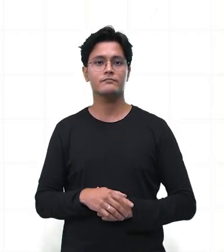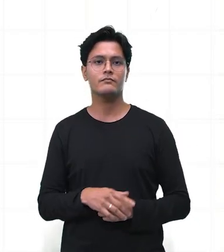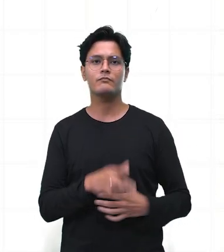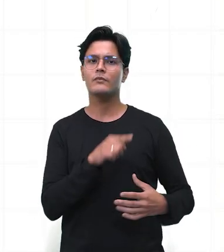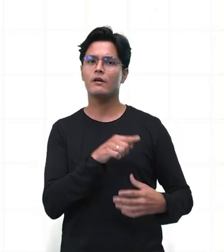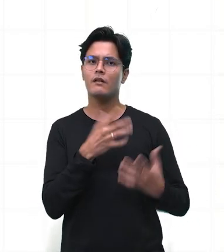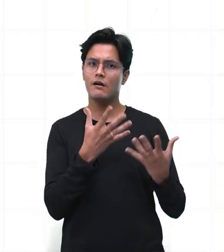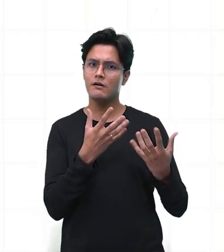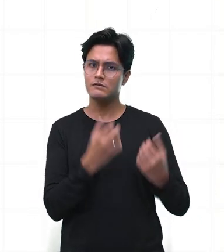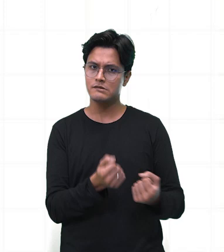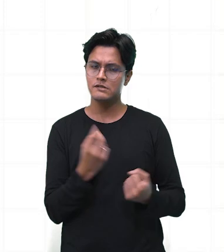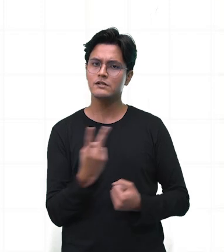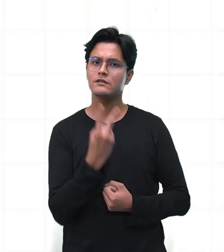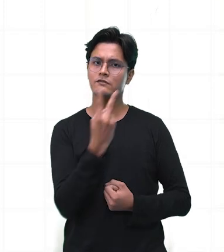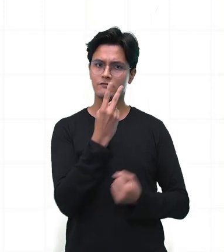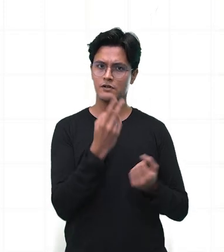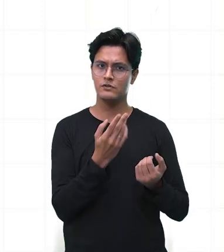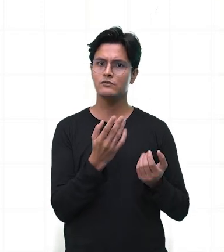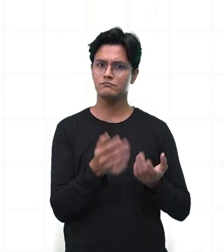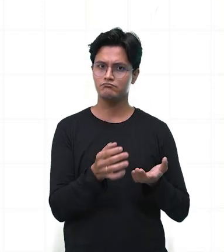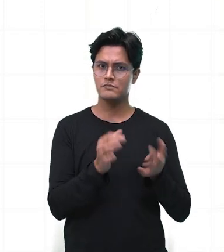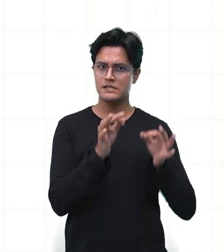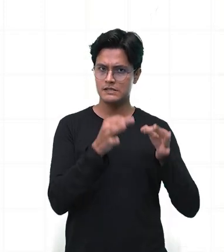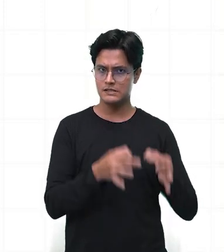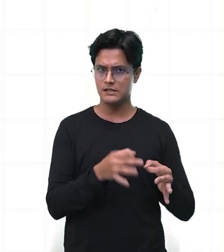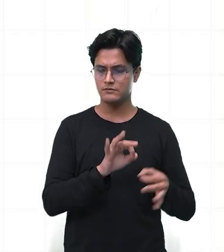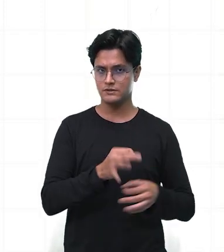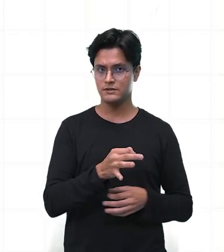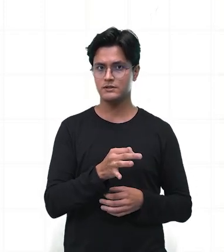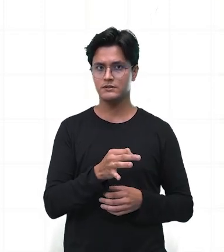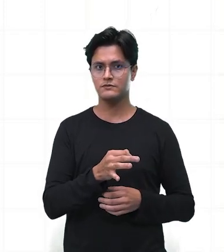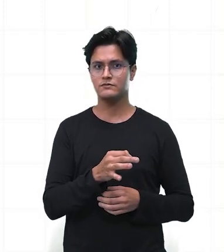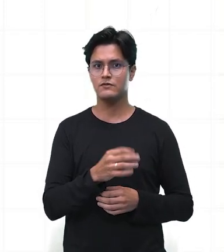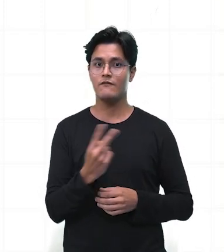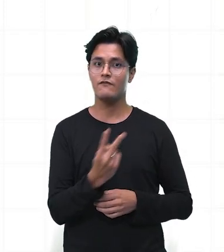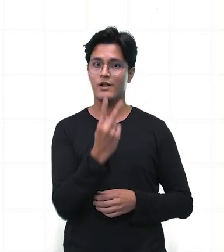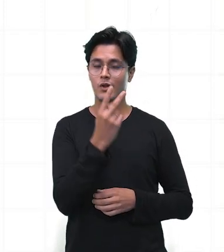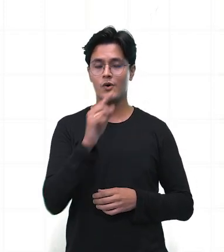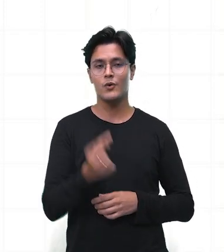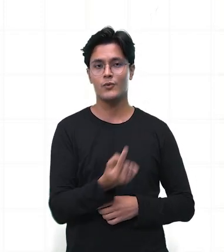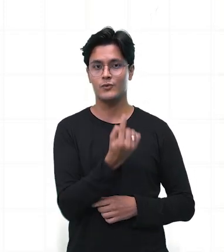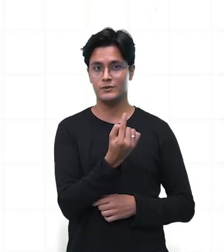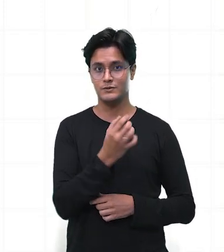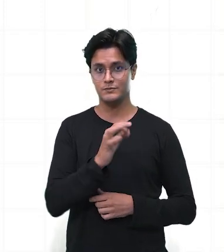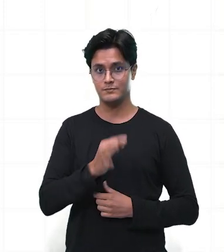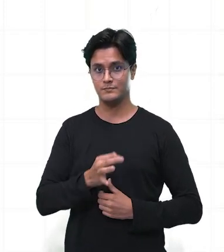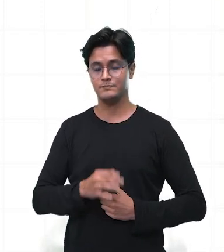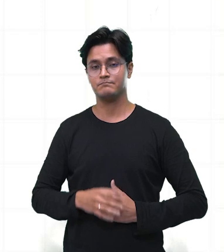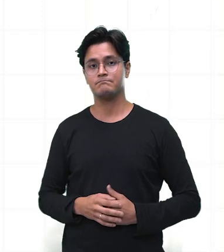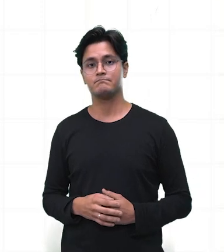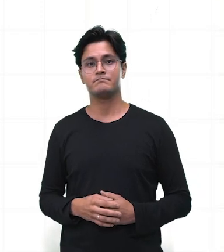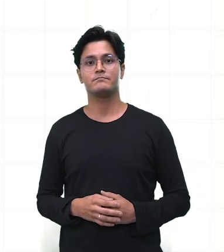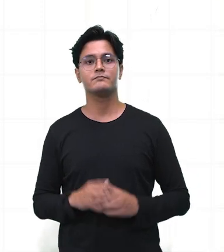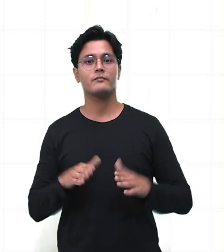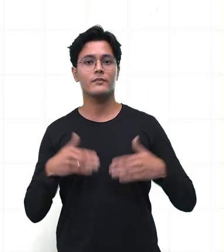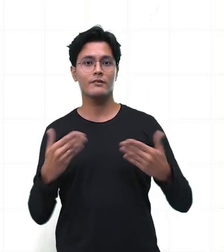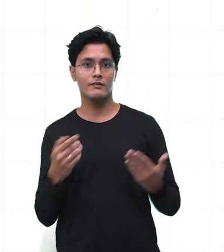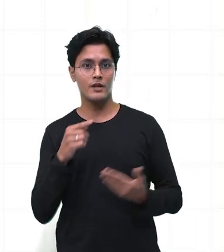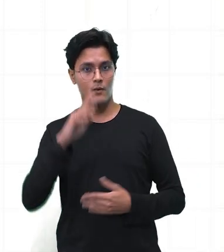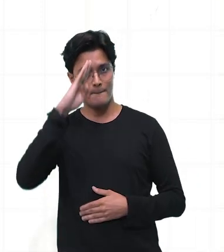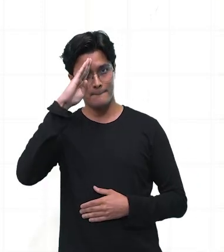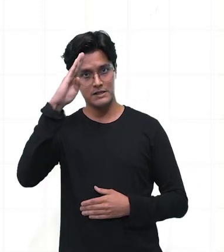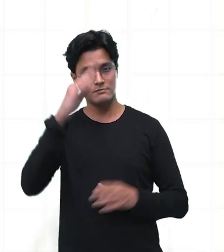admite valor determinado, ou seja, um valor único. Então, essa aqui é a